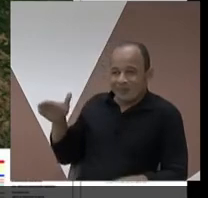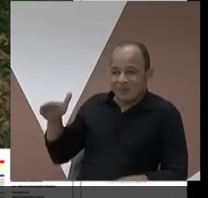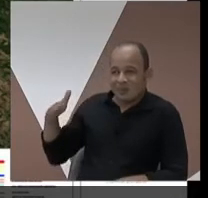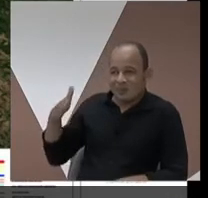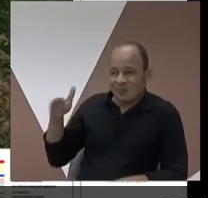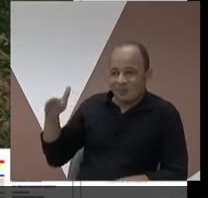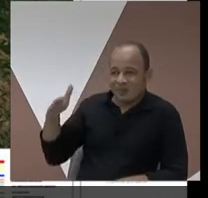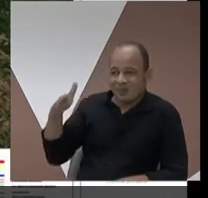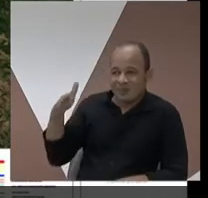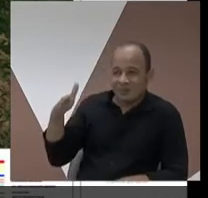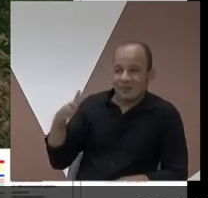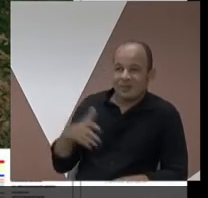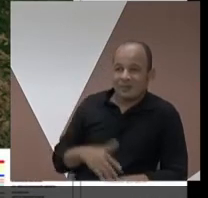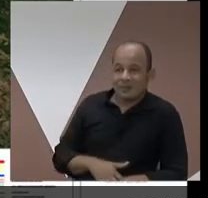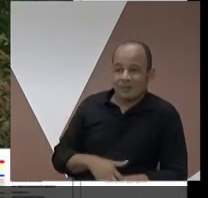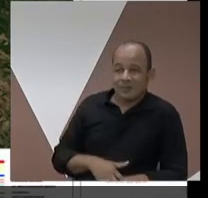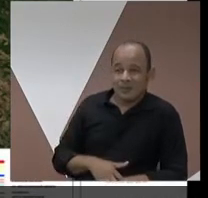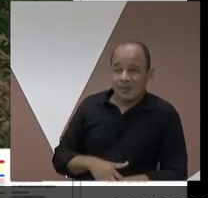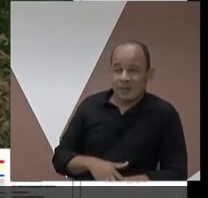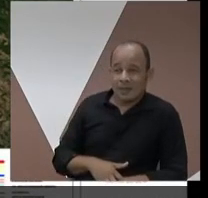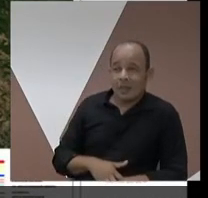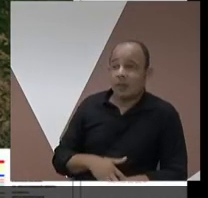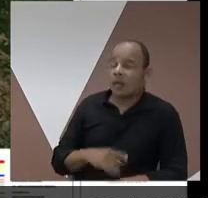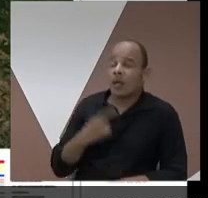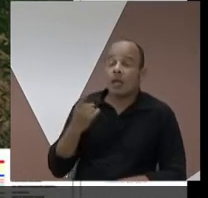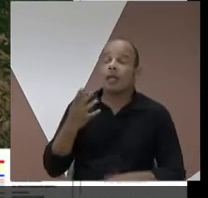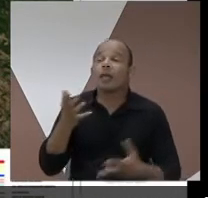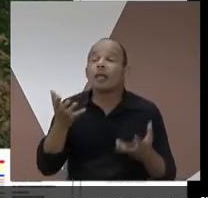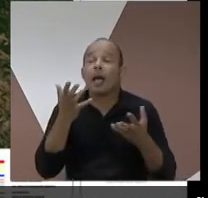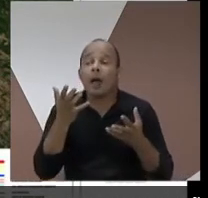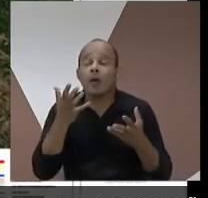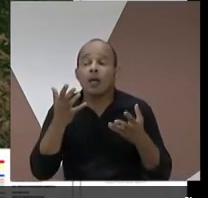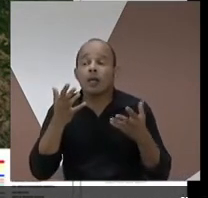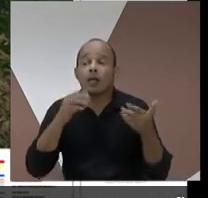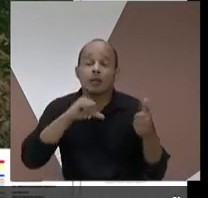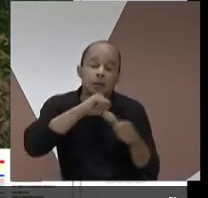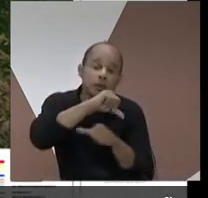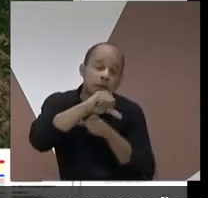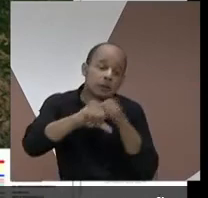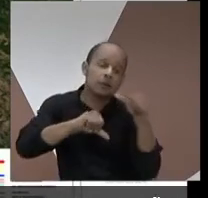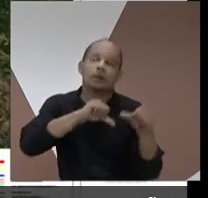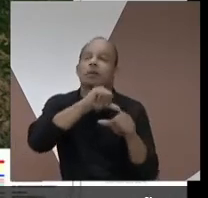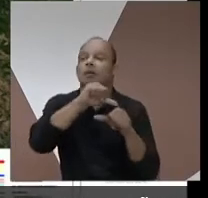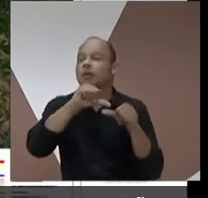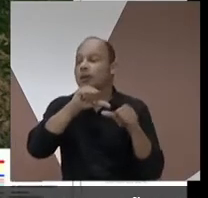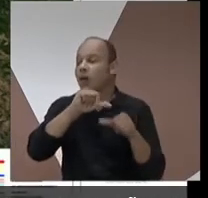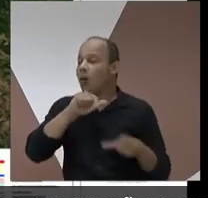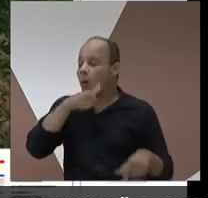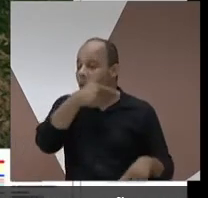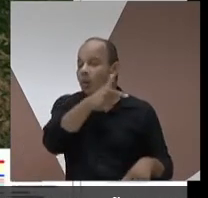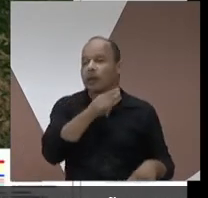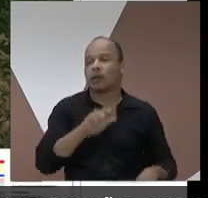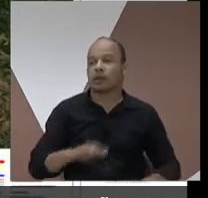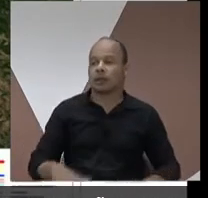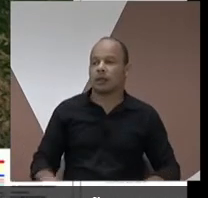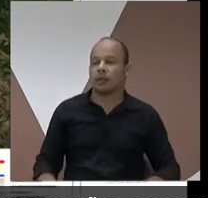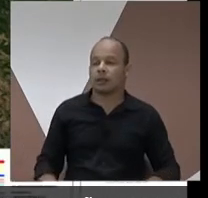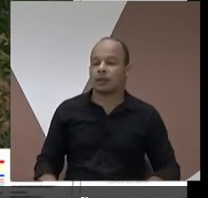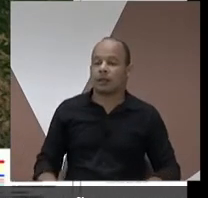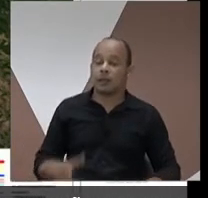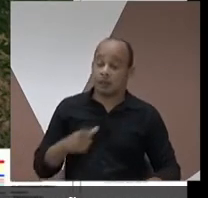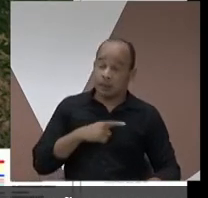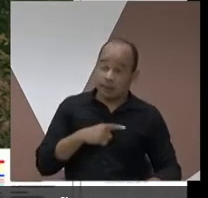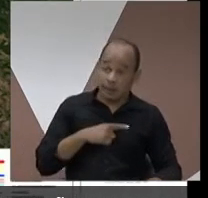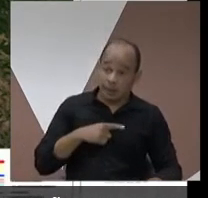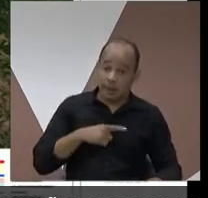cá. Nós queremos uma saída, portanto, a saída que tenha o menor impacto, mas tem